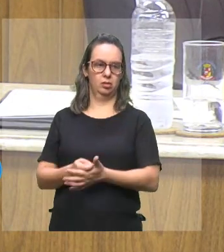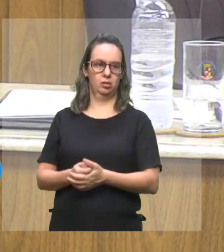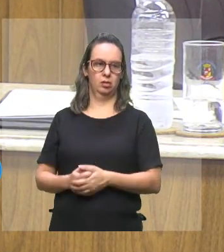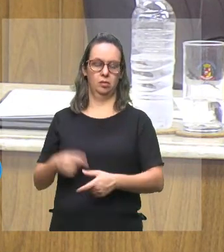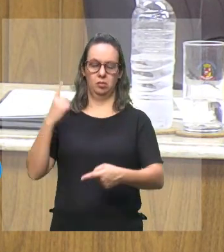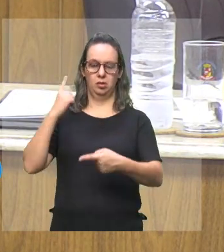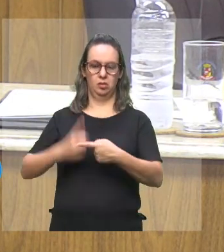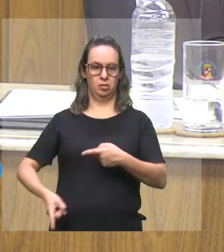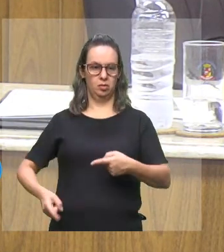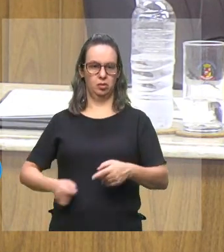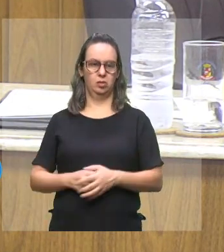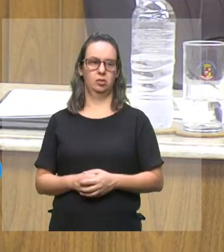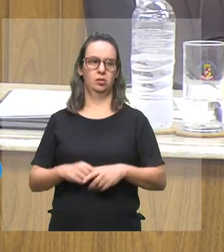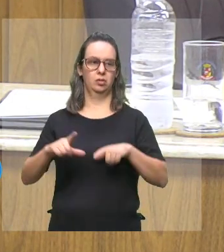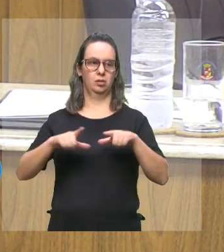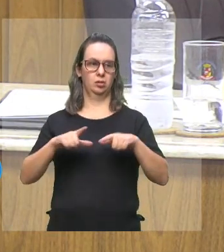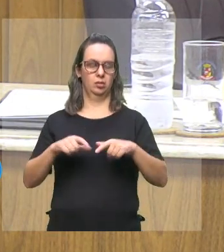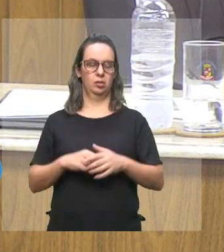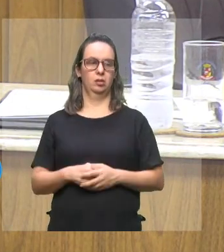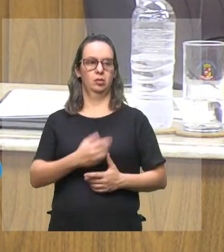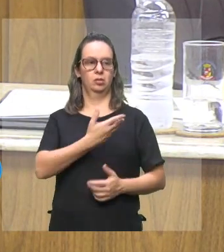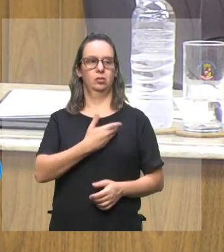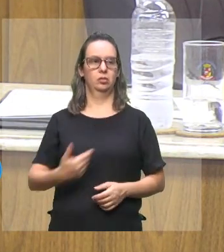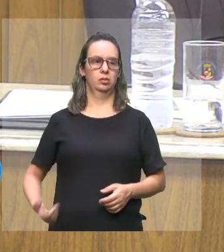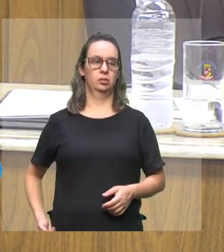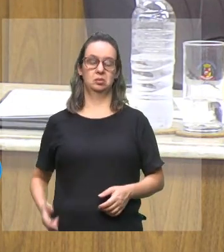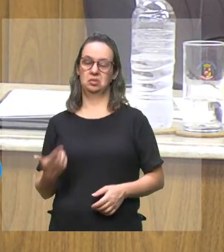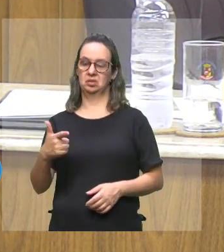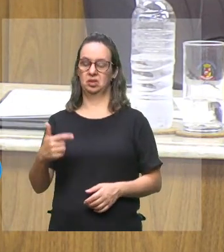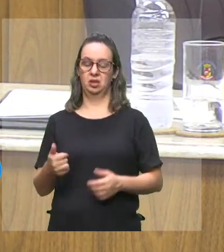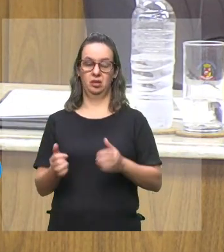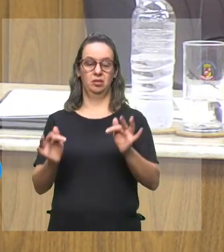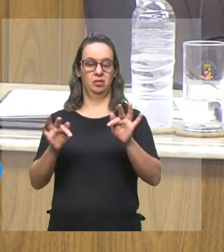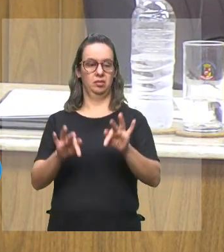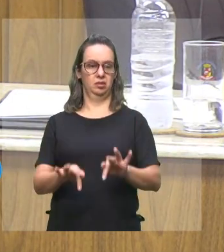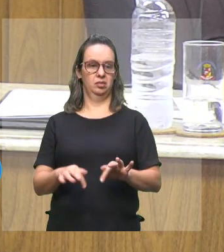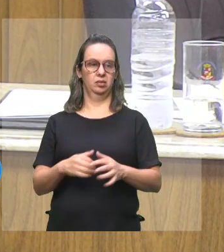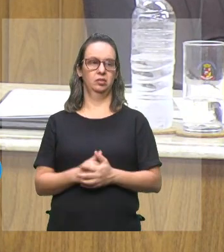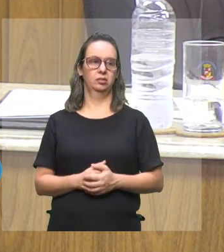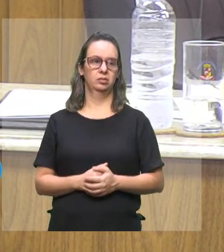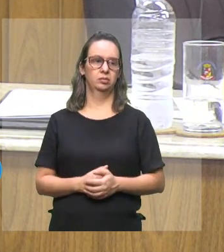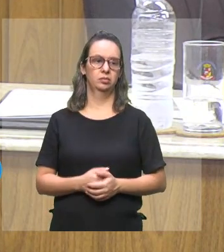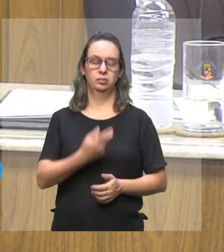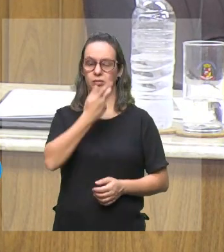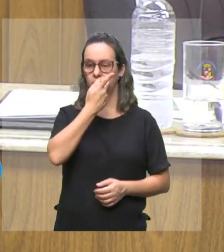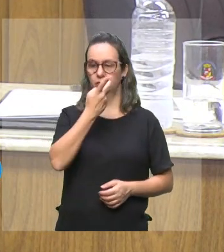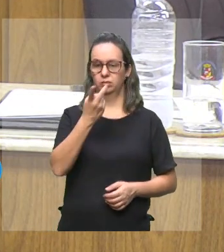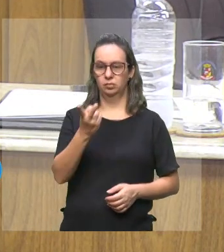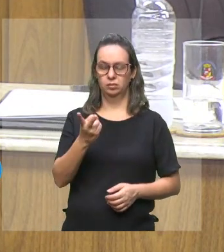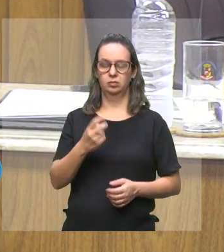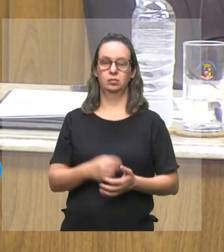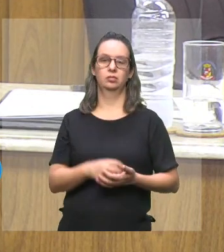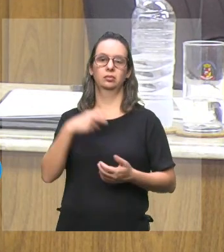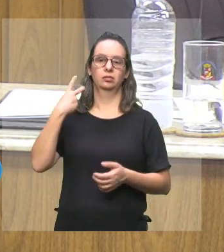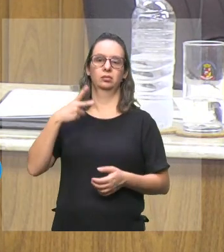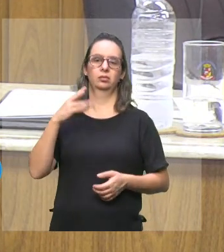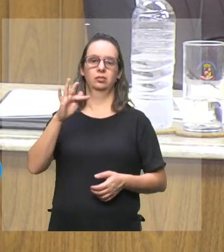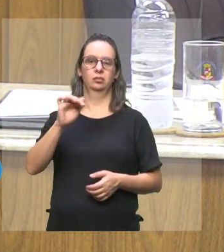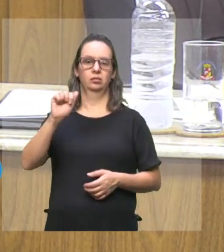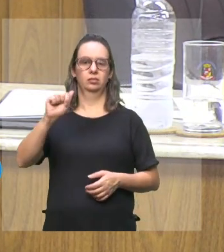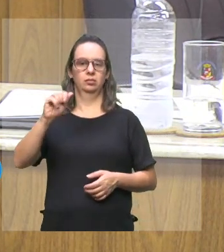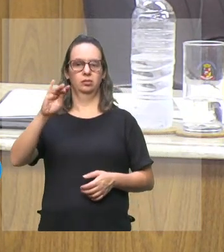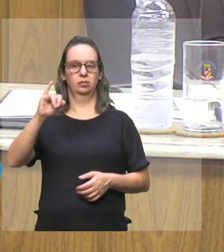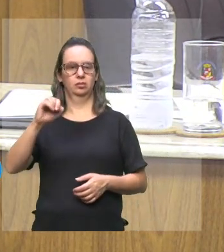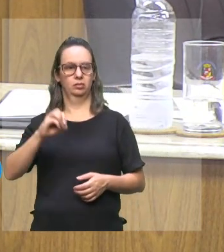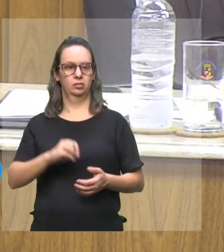estivessem prontas para cumprir os fins a que se destinam. E aí a gente viu o vereador Fabinho Alerta Verbal na semana passada também